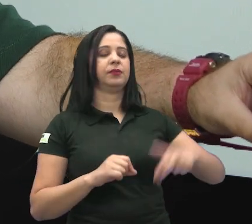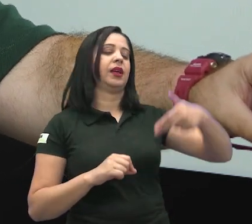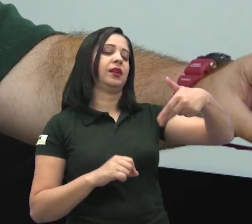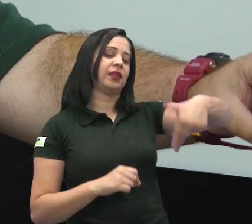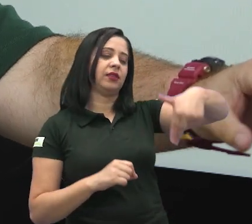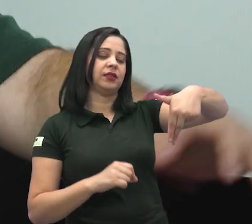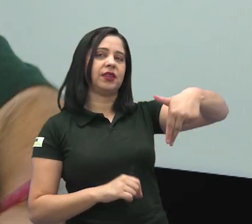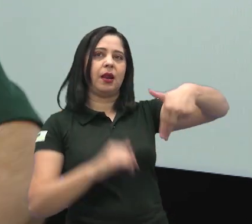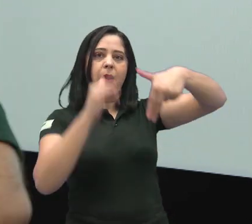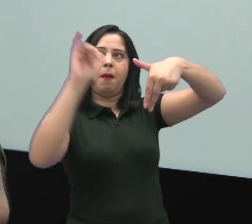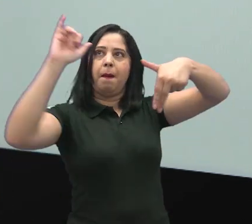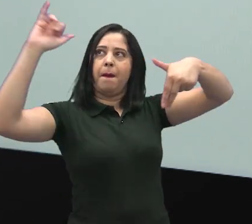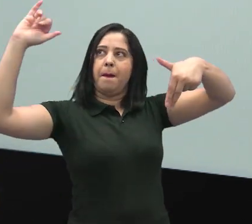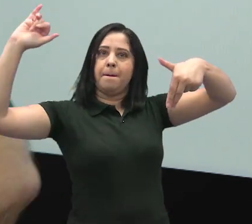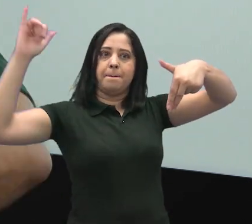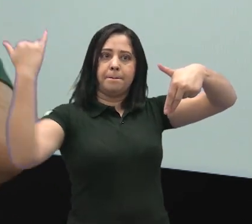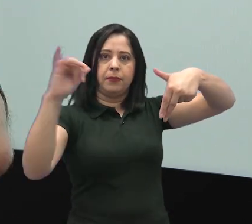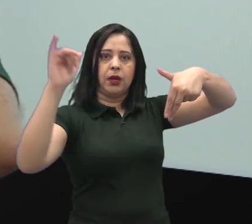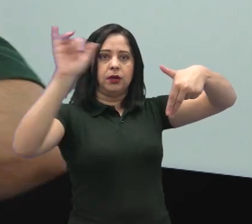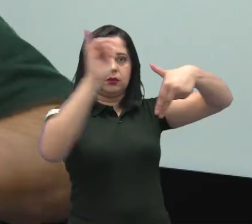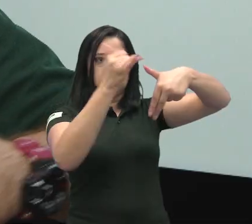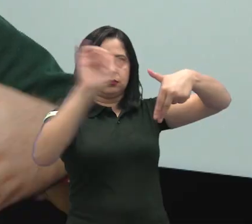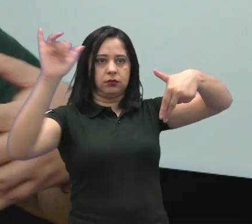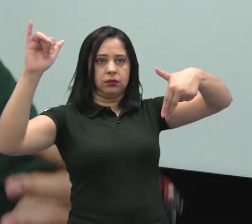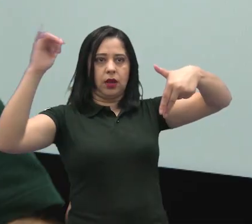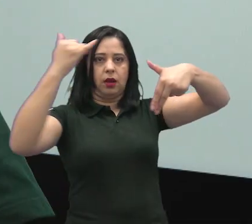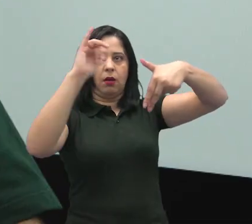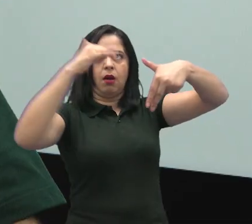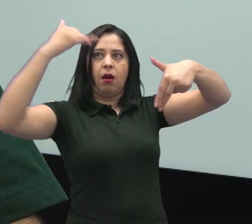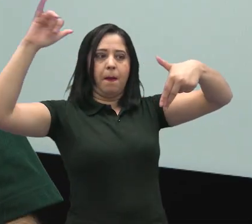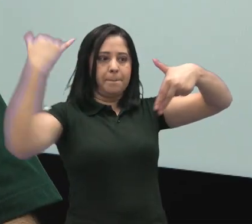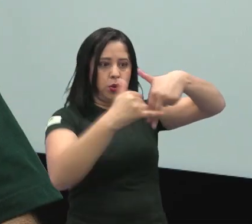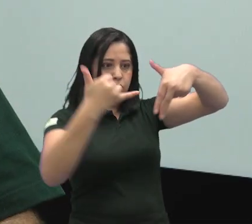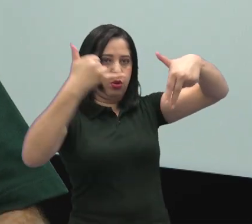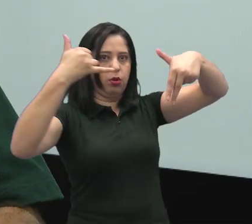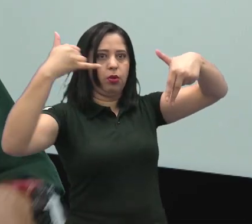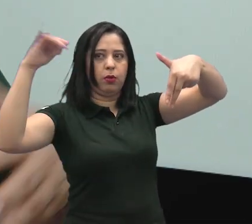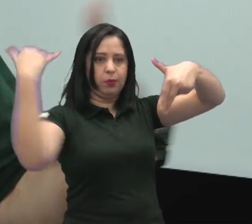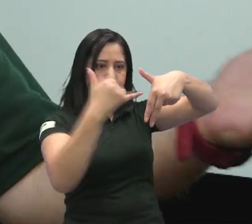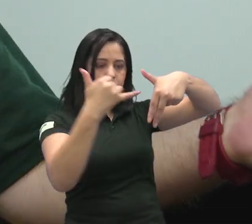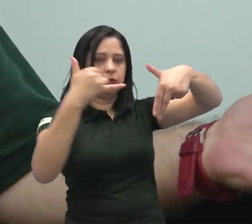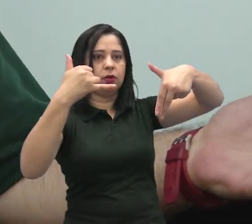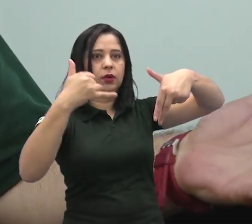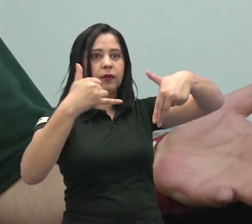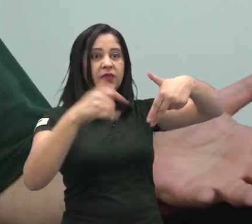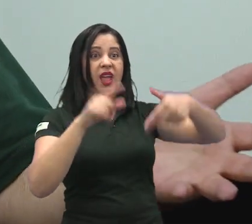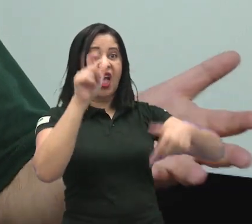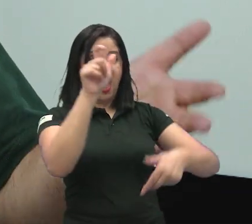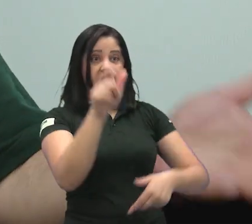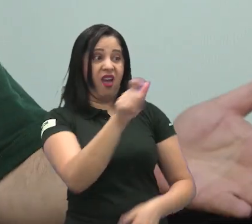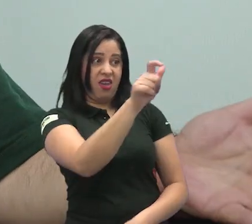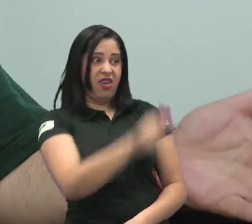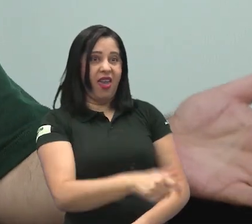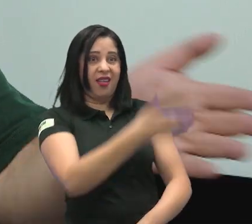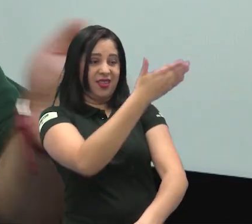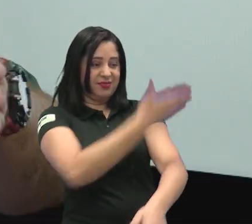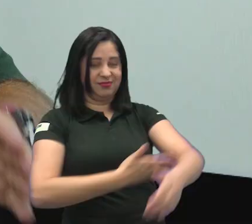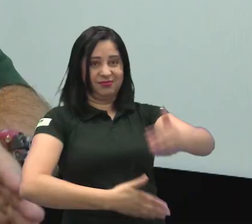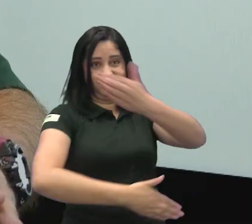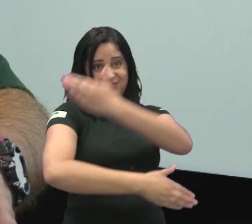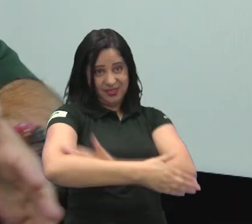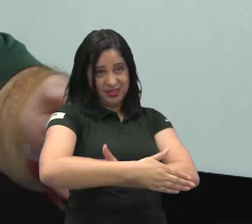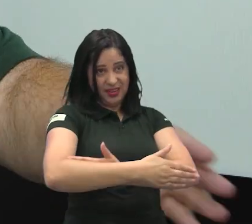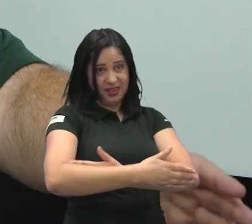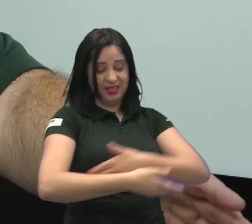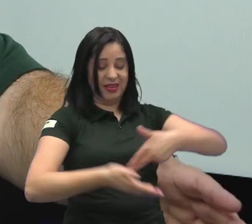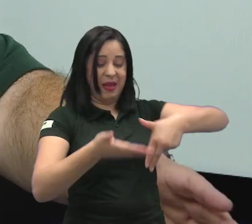volts. Ela perdeu uma perna, braço e tudo mais. E o esporte foi o caminho